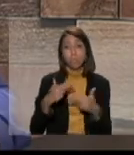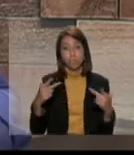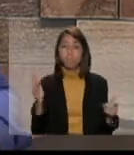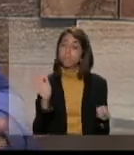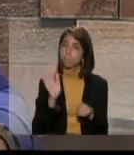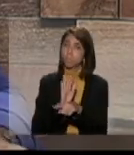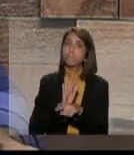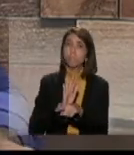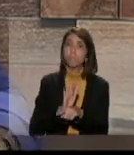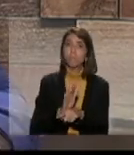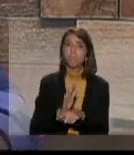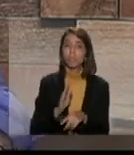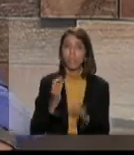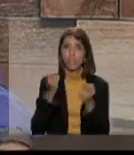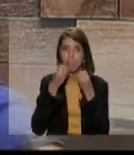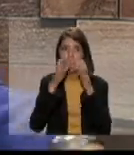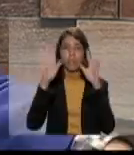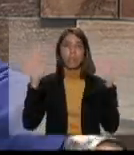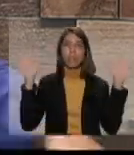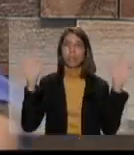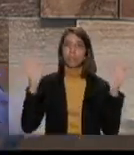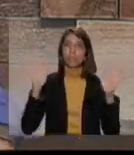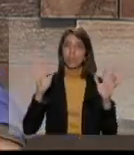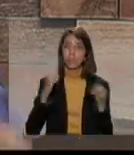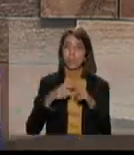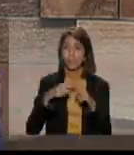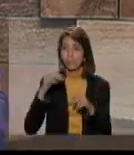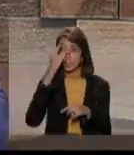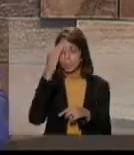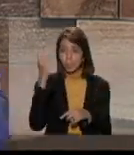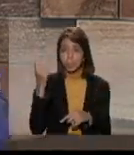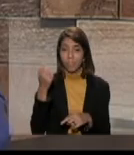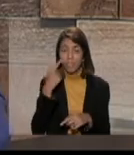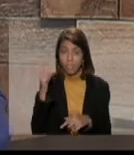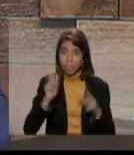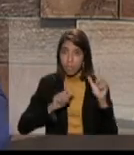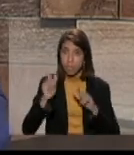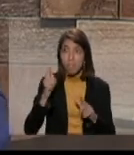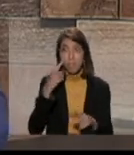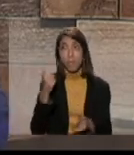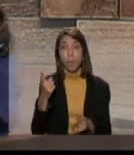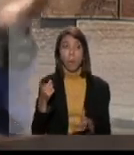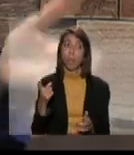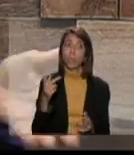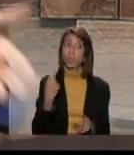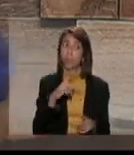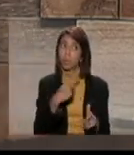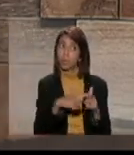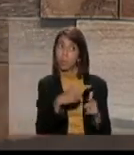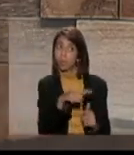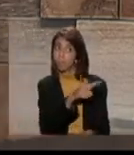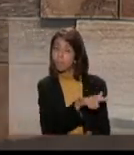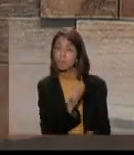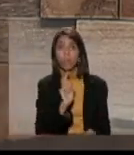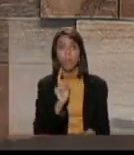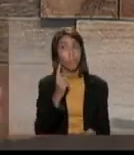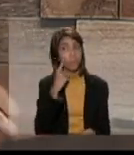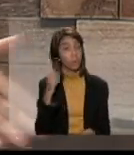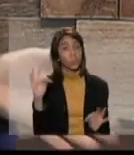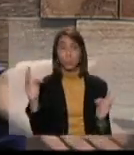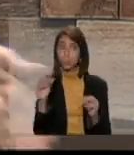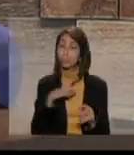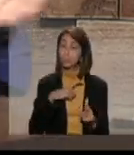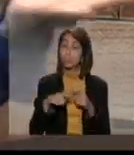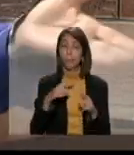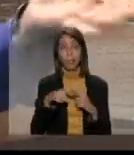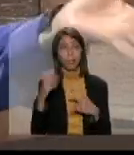essas coisas ajudam muito a clarear sabe quem é a pessoa vê a hora da televisão também não é um problema só seu olhar está lá todo mundo